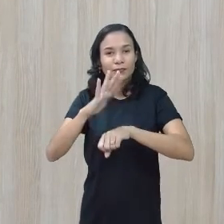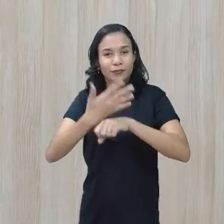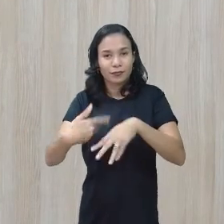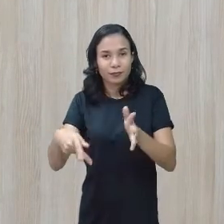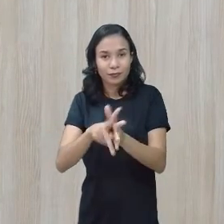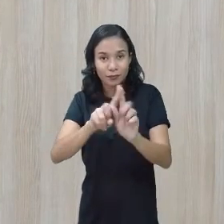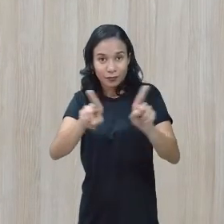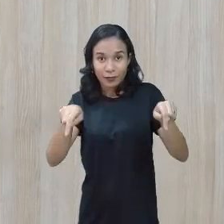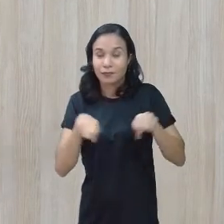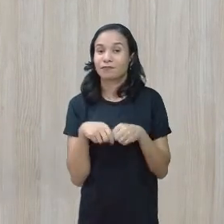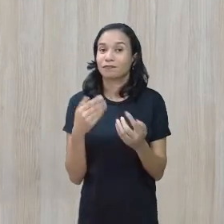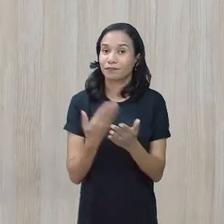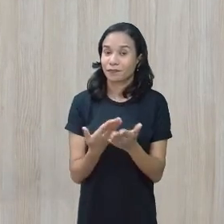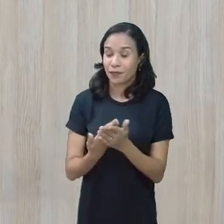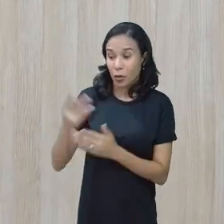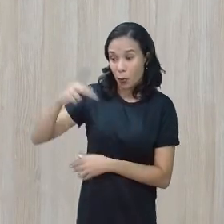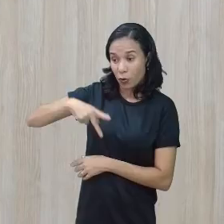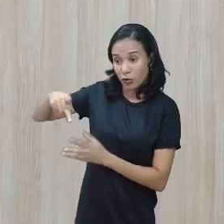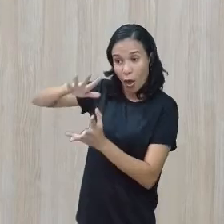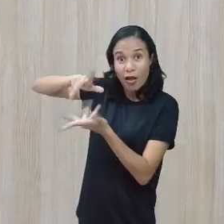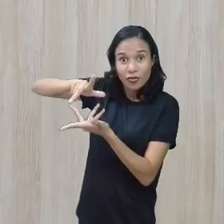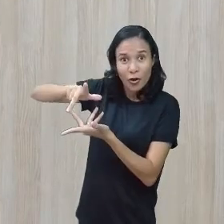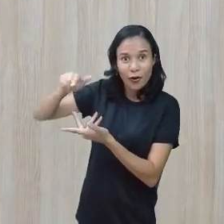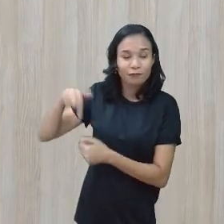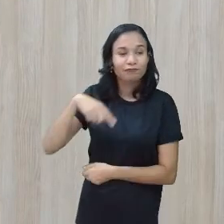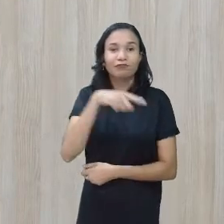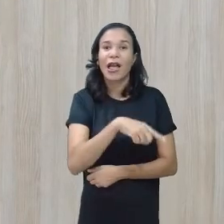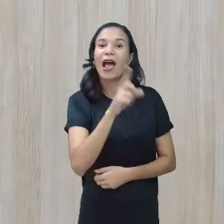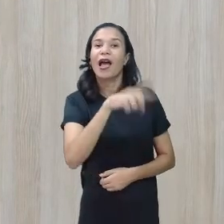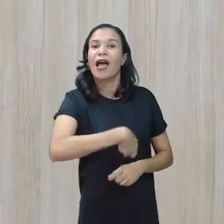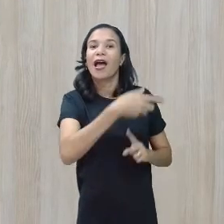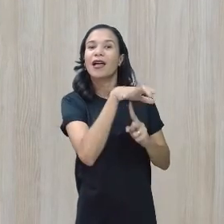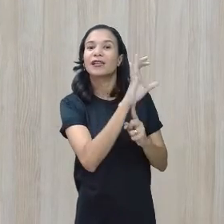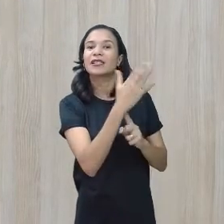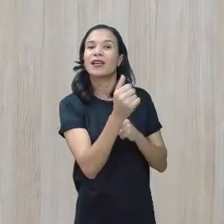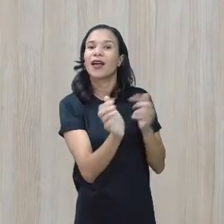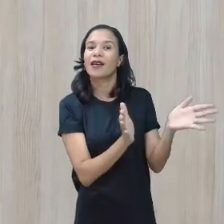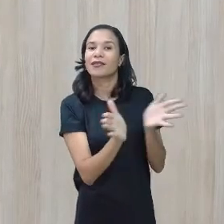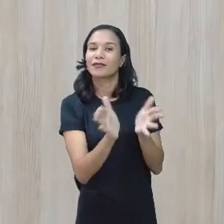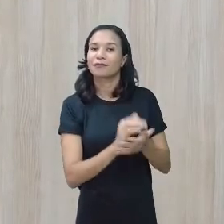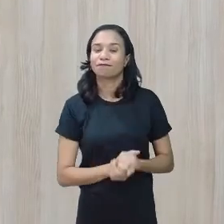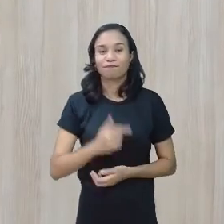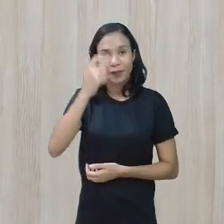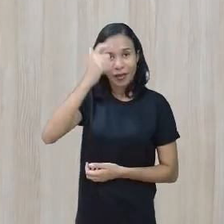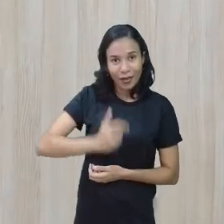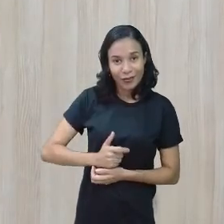sala de aula, o professor com geografia e ela com ciências acessíveis.